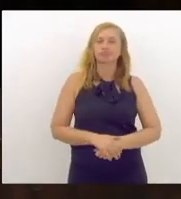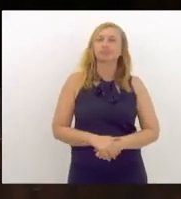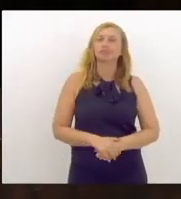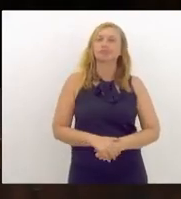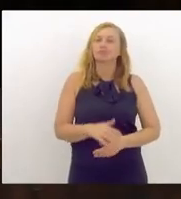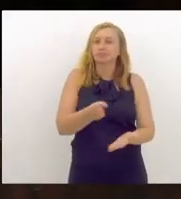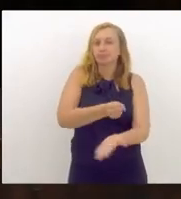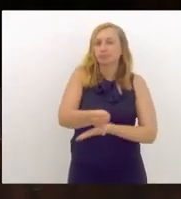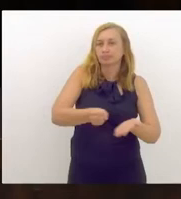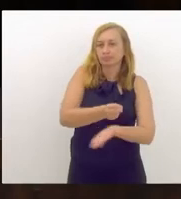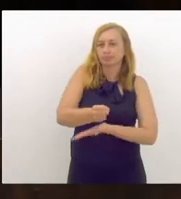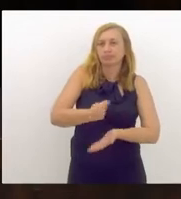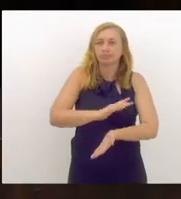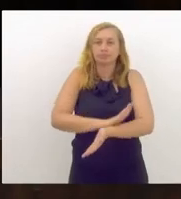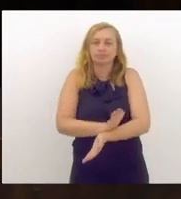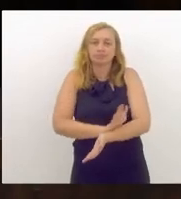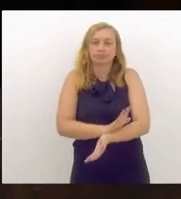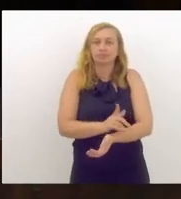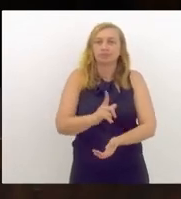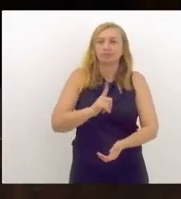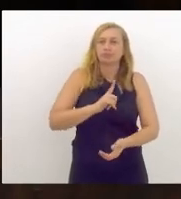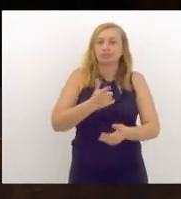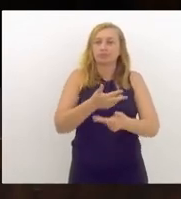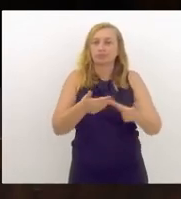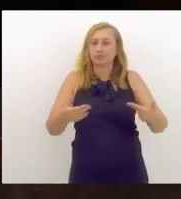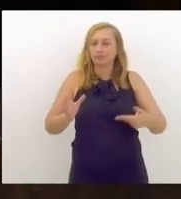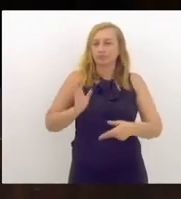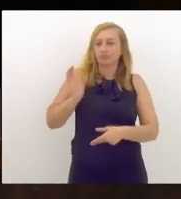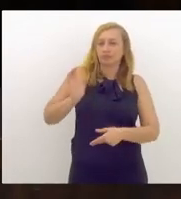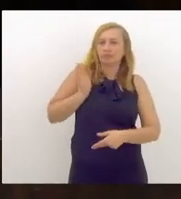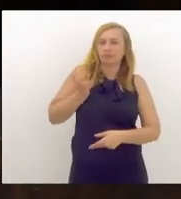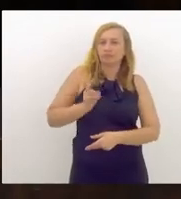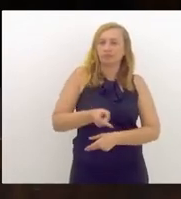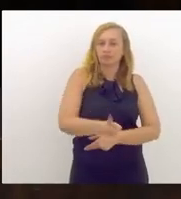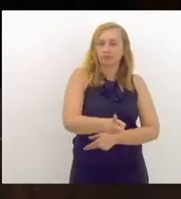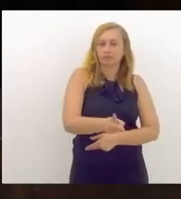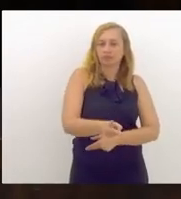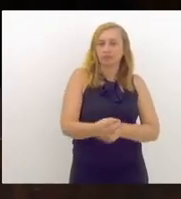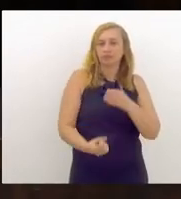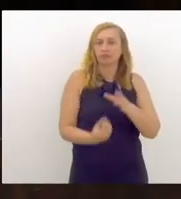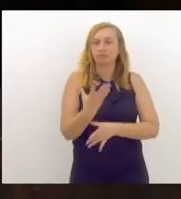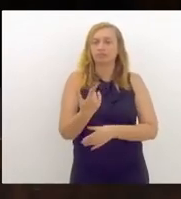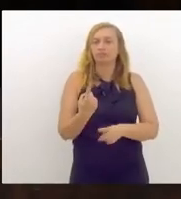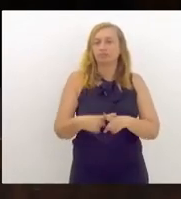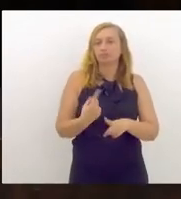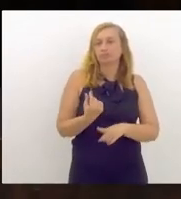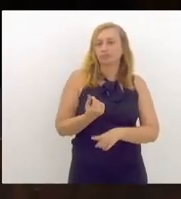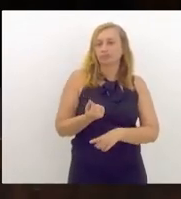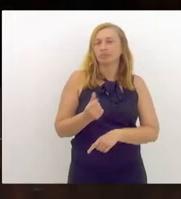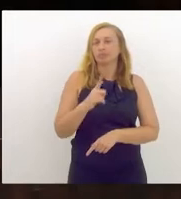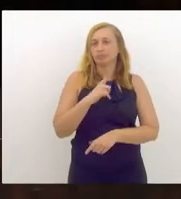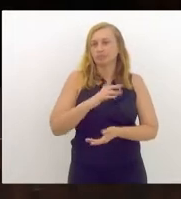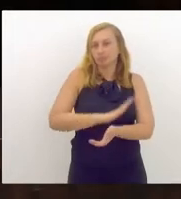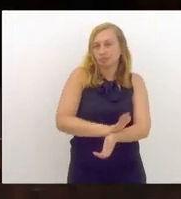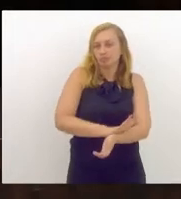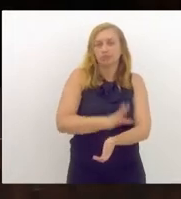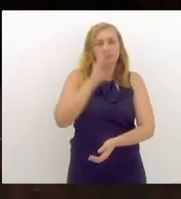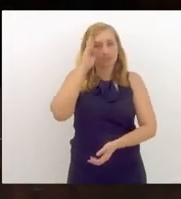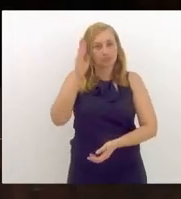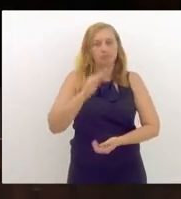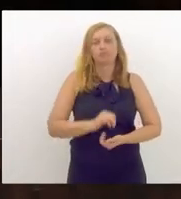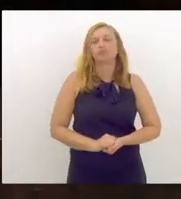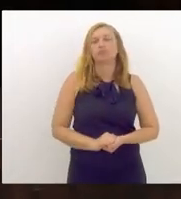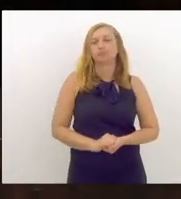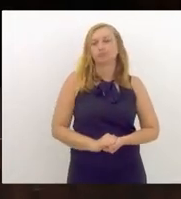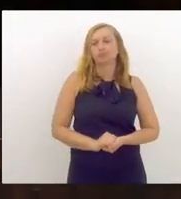é com base no racismo que se produziu grandes fortunas e que se continua produzindo porque ele dá lucro o racismo é fundante